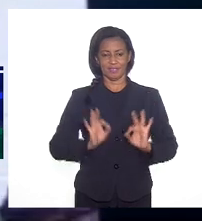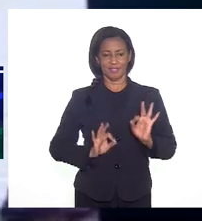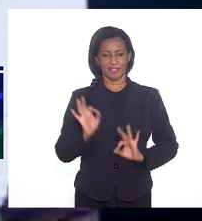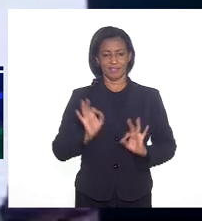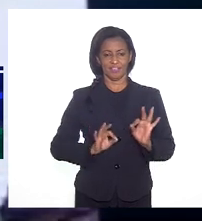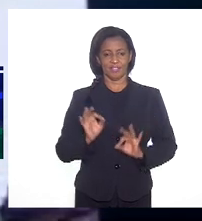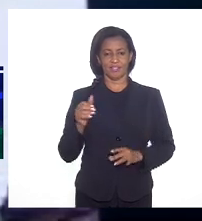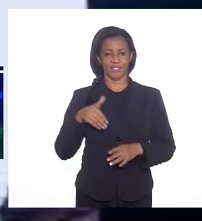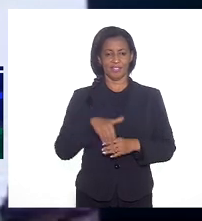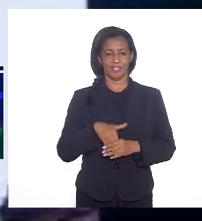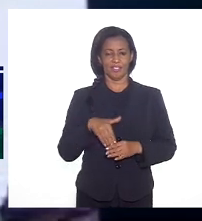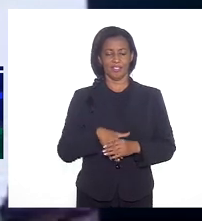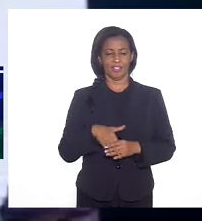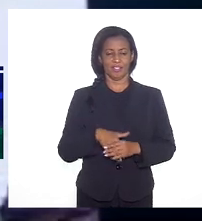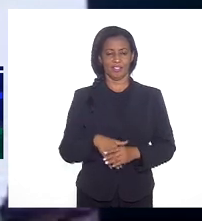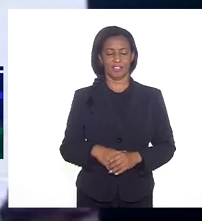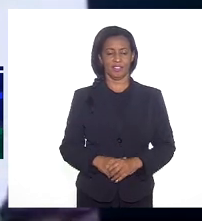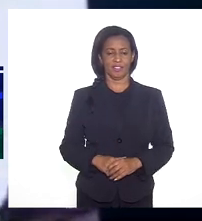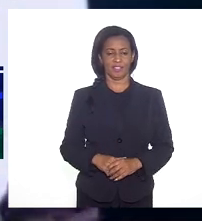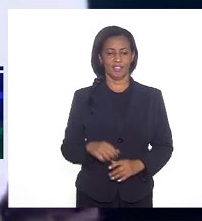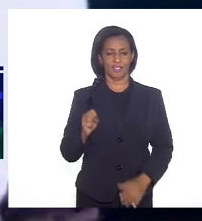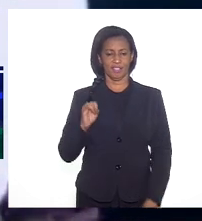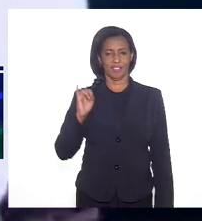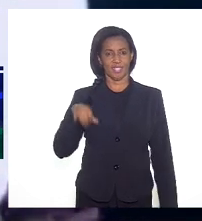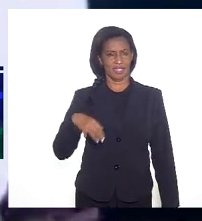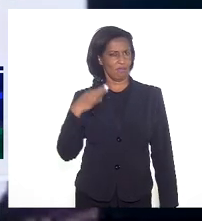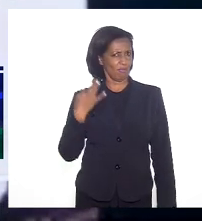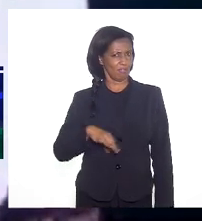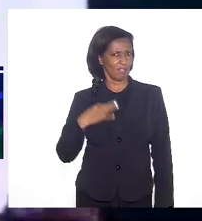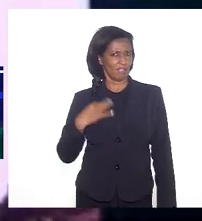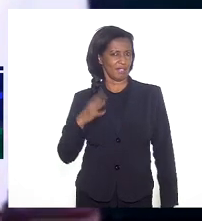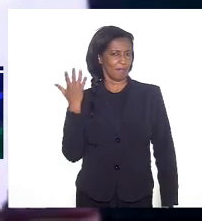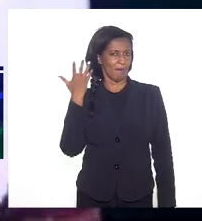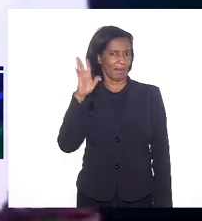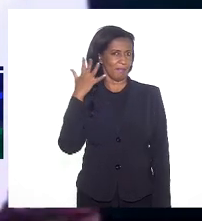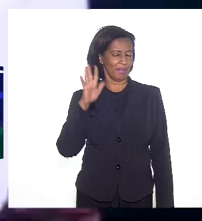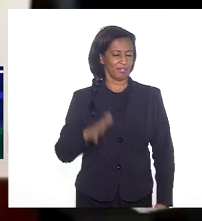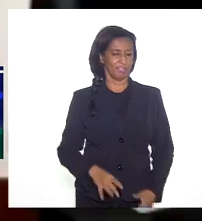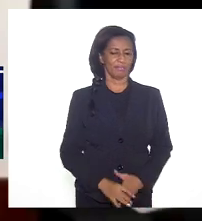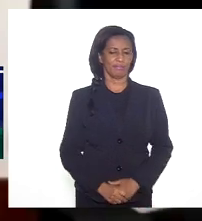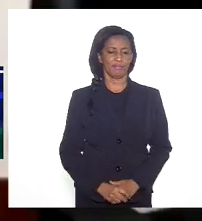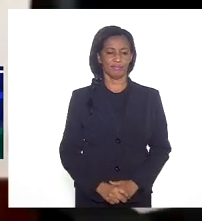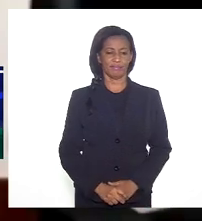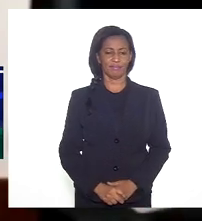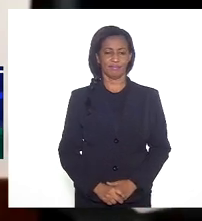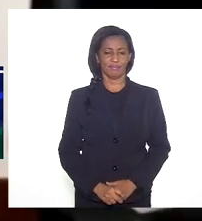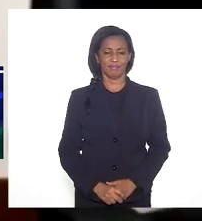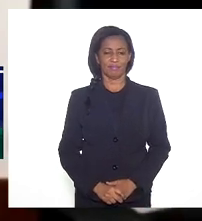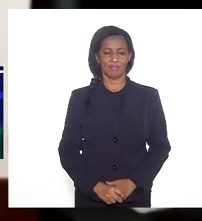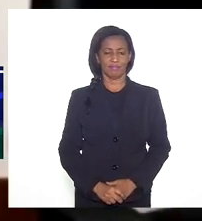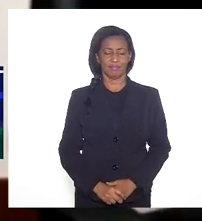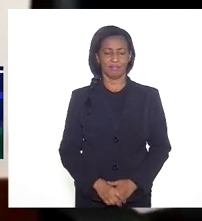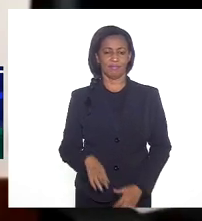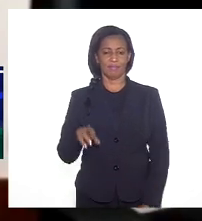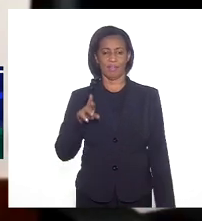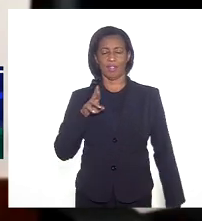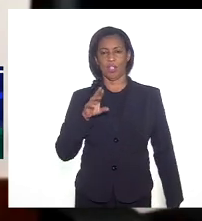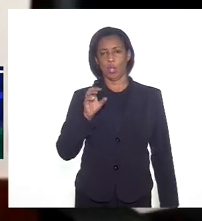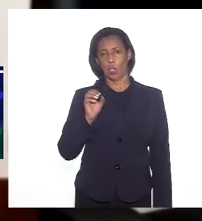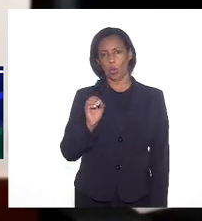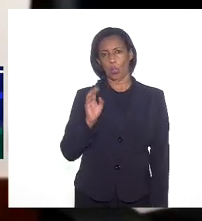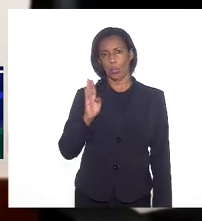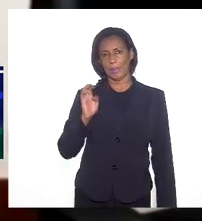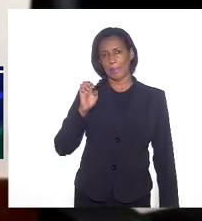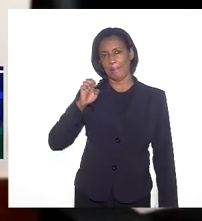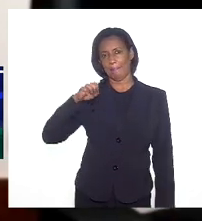com certeza sim parabéns obrigado deputado Rosenberg